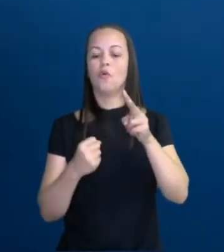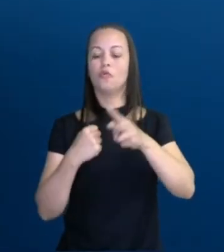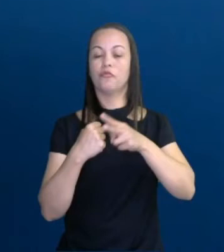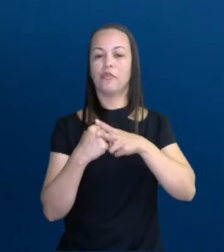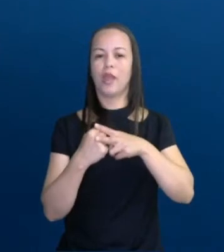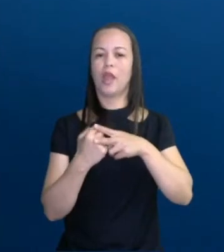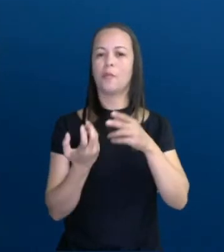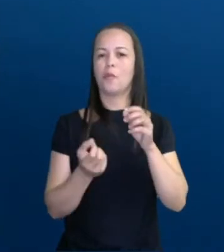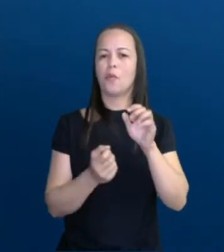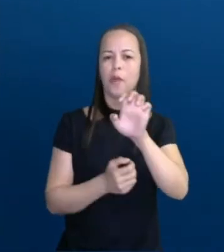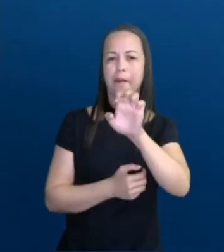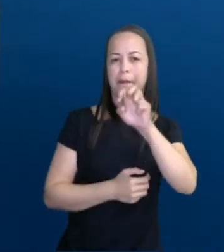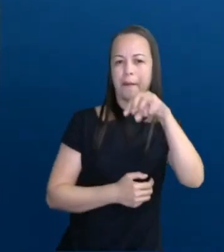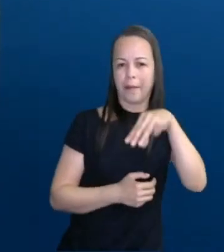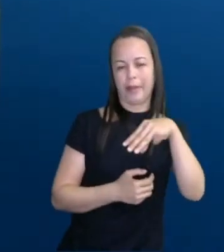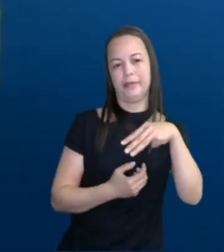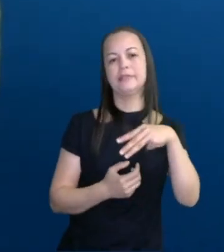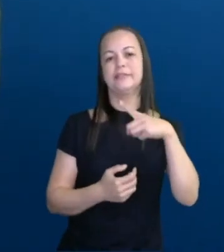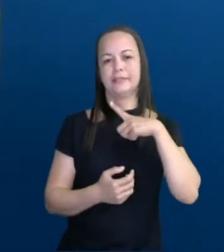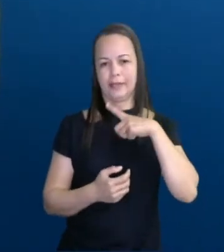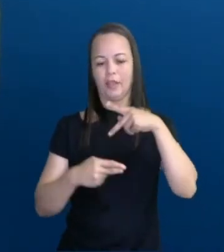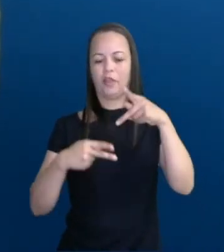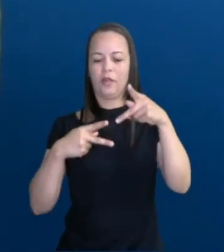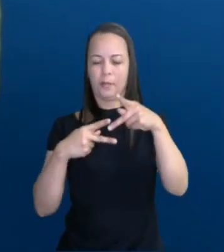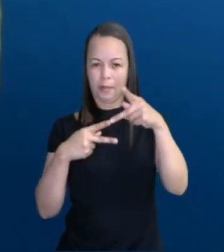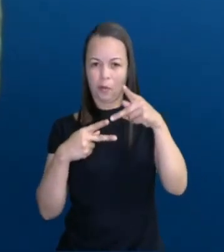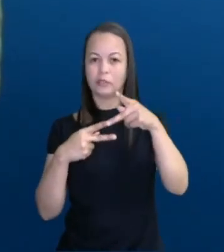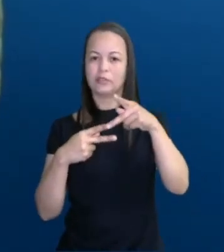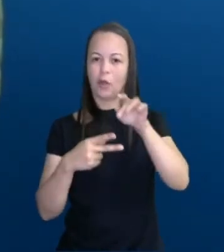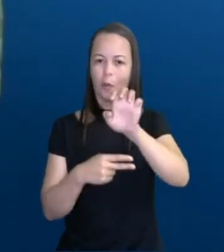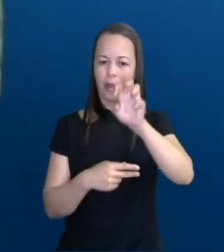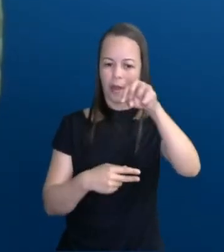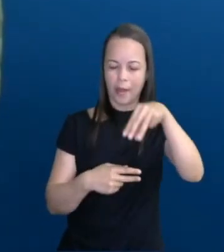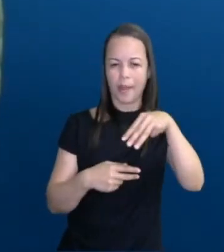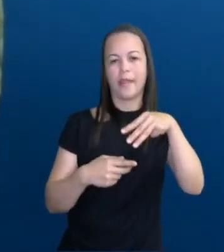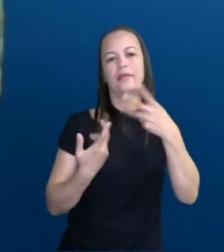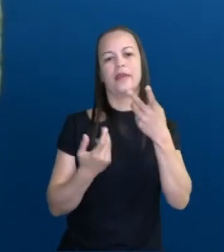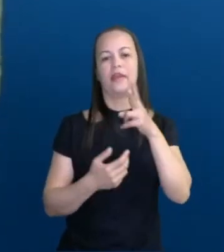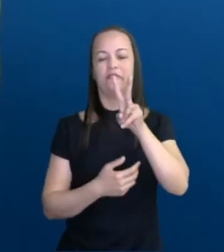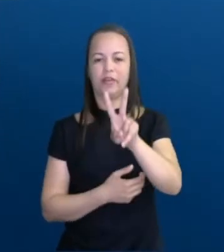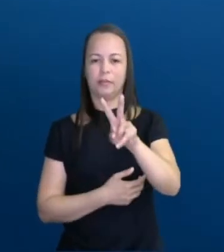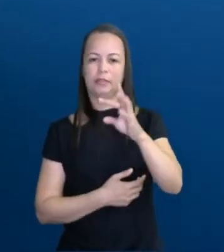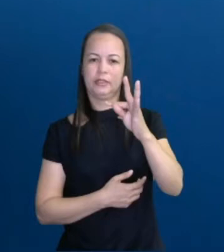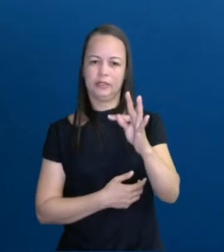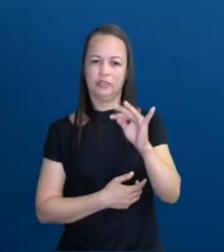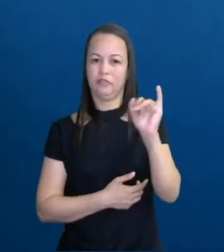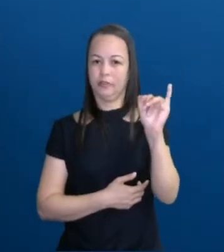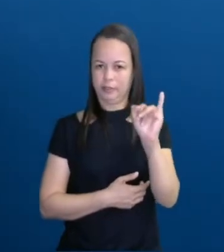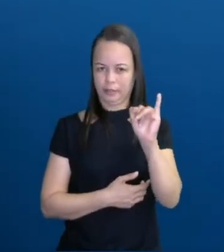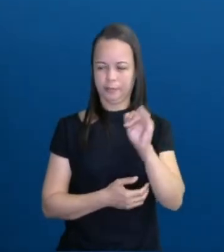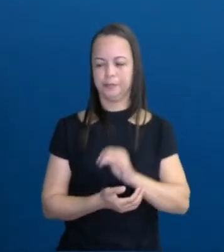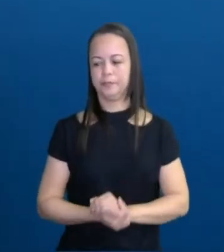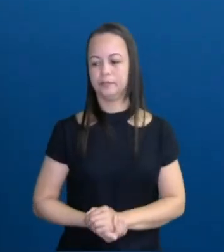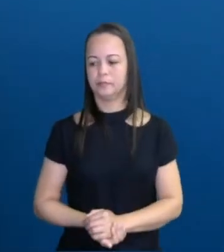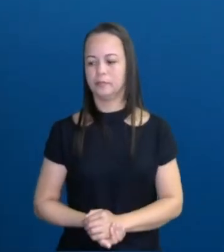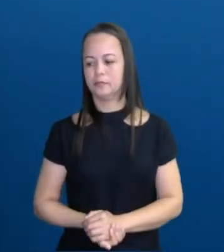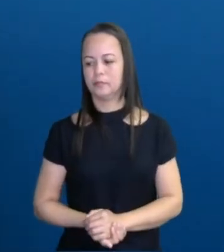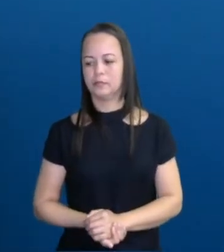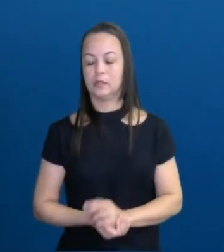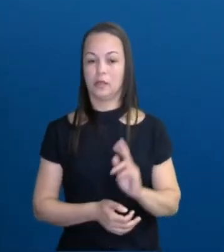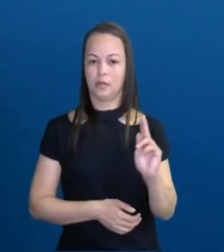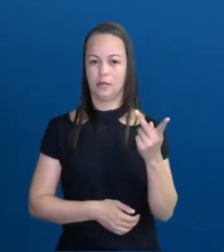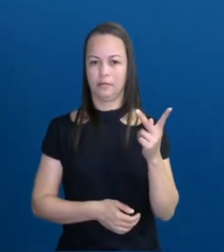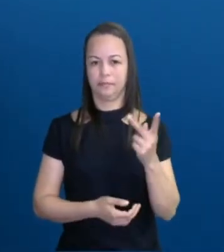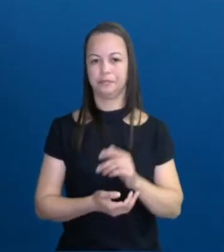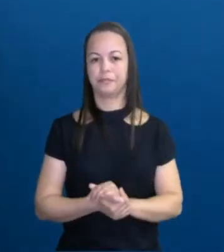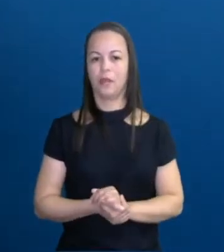vem acompanhado de uma preposição, então esse verbo ele é transitivo indireto. Letra